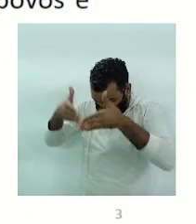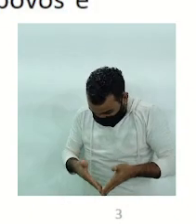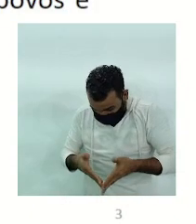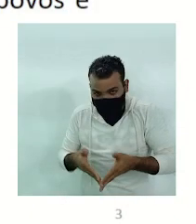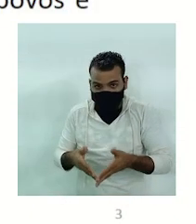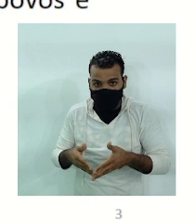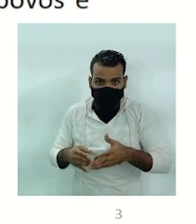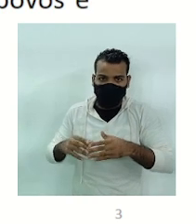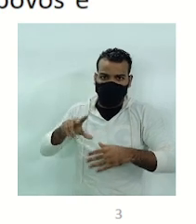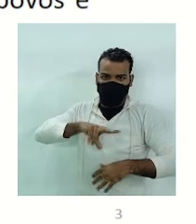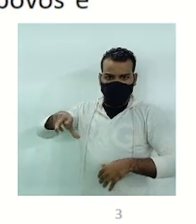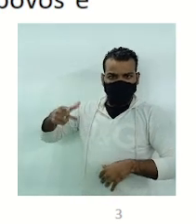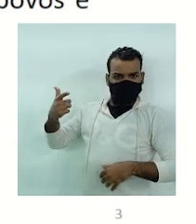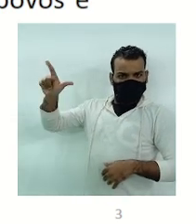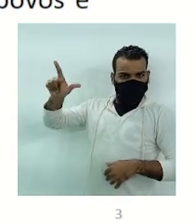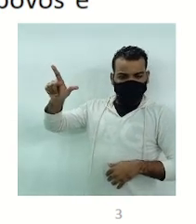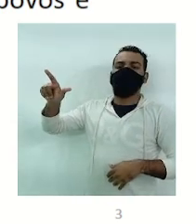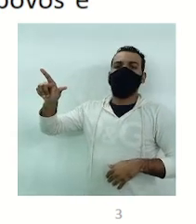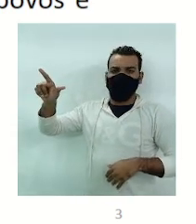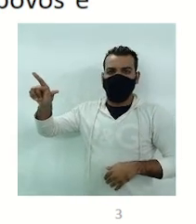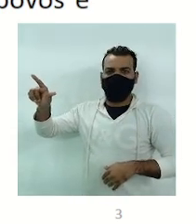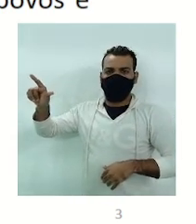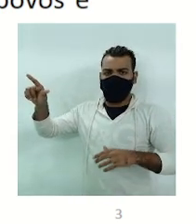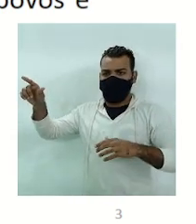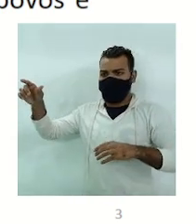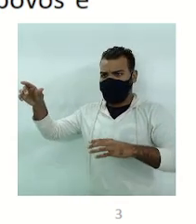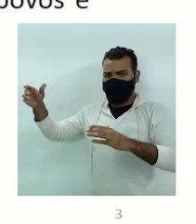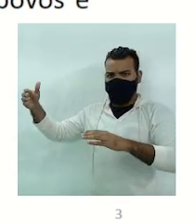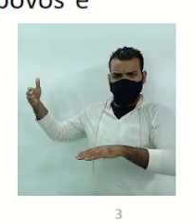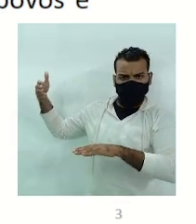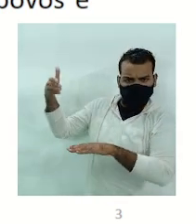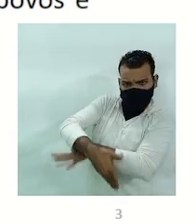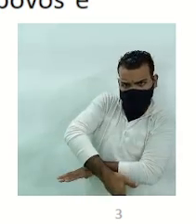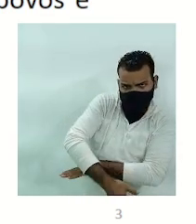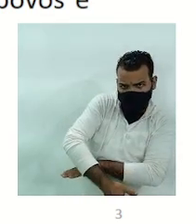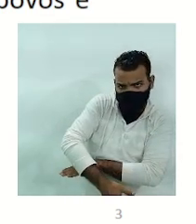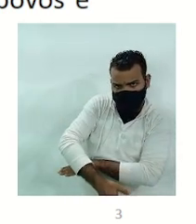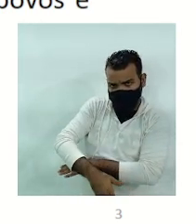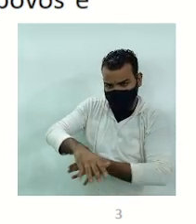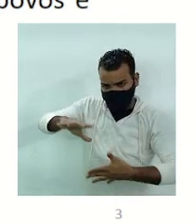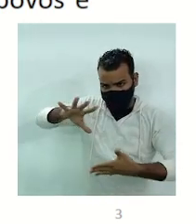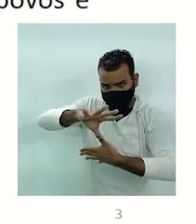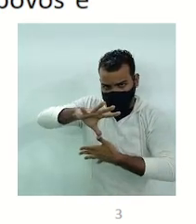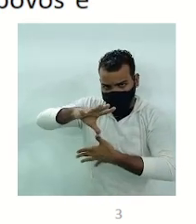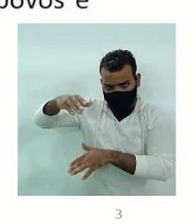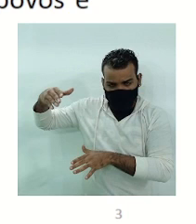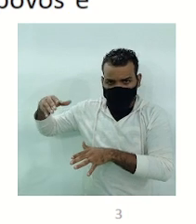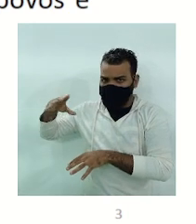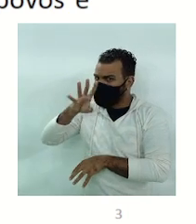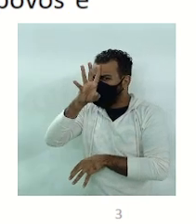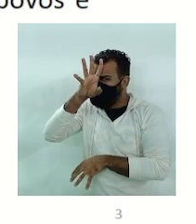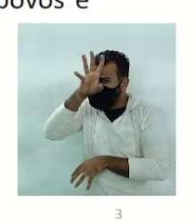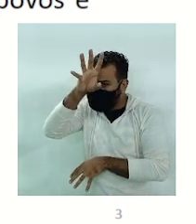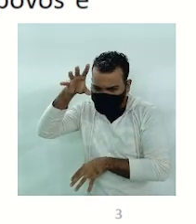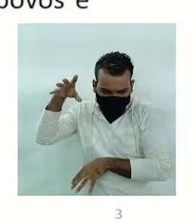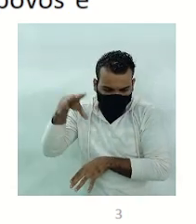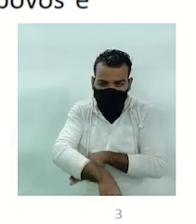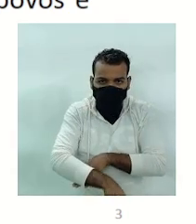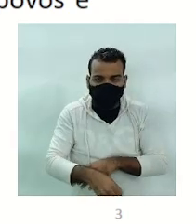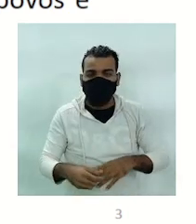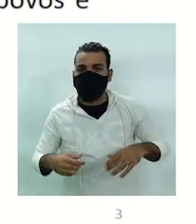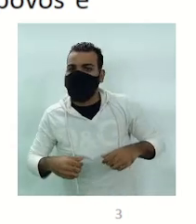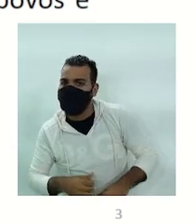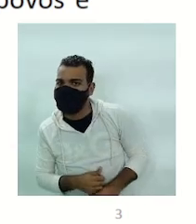ou invasores no território latino-americano, evidencia que não